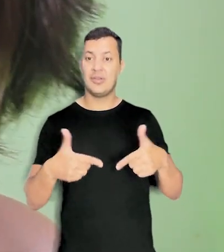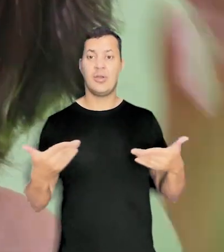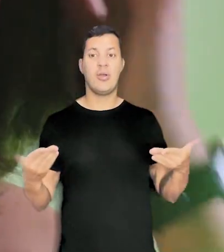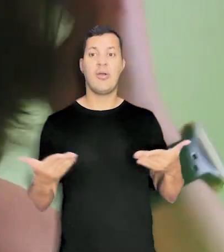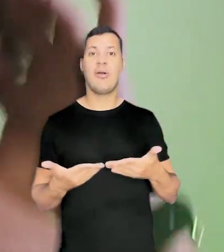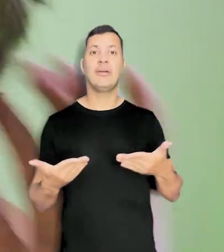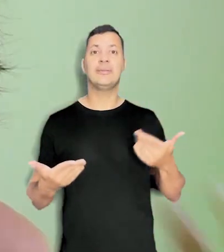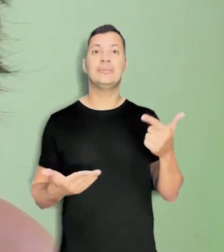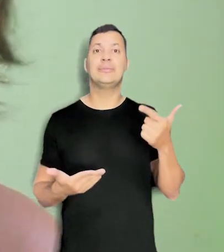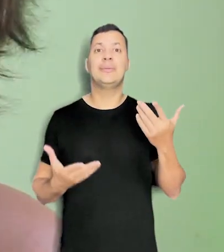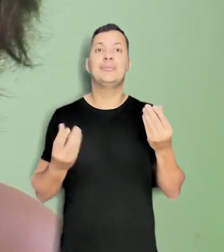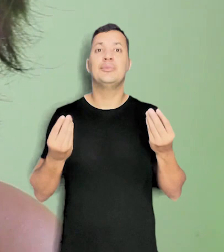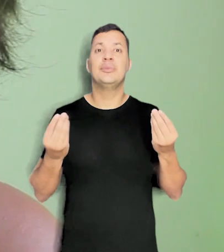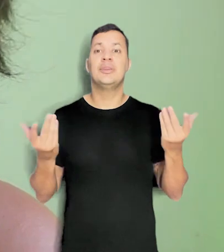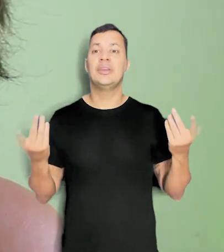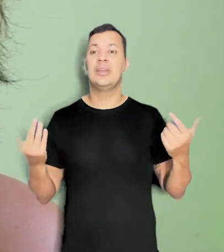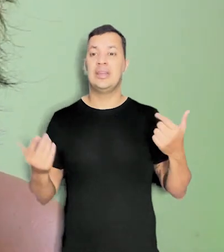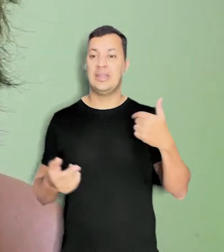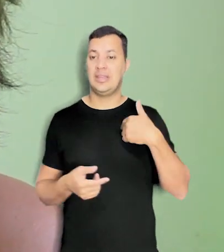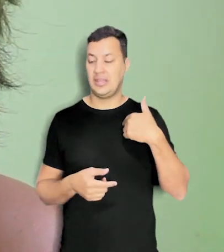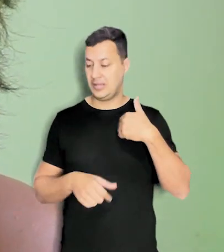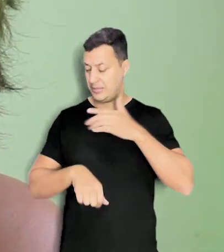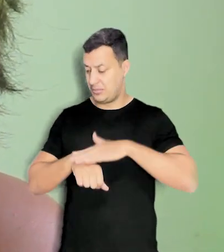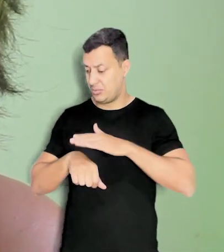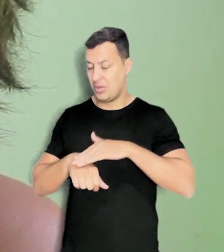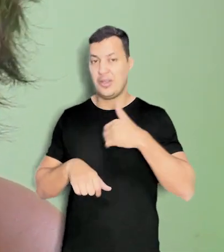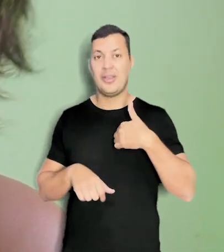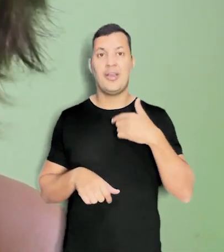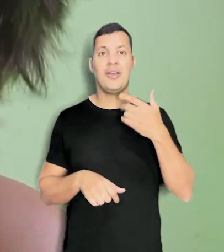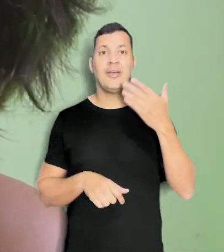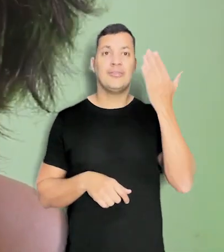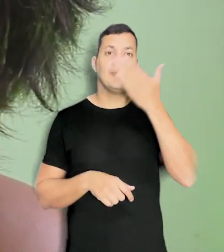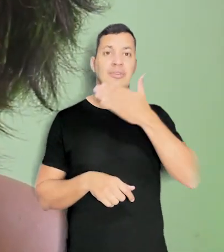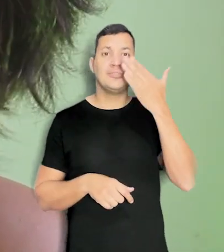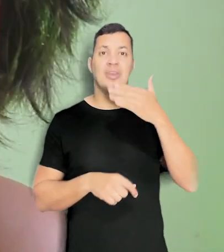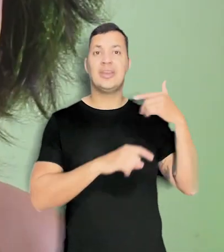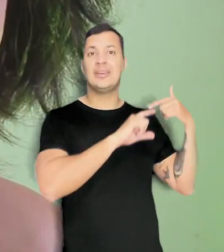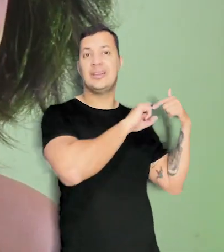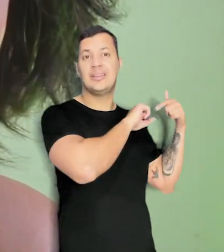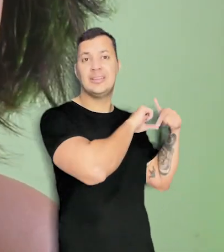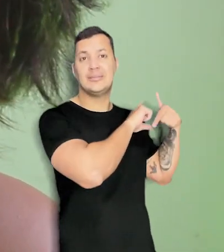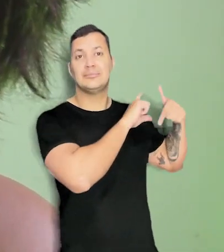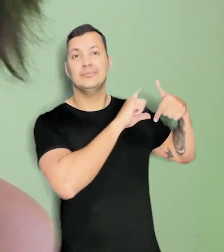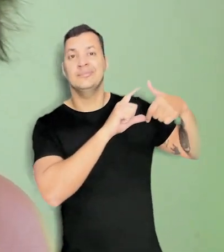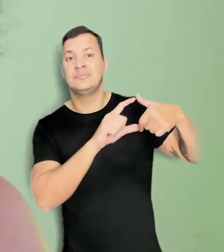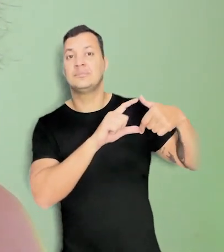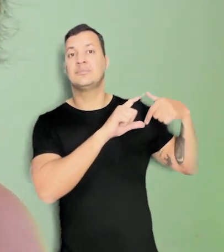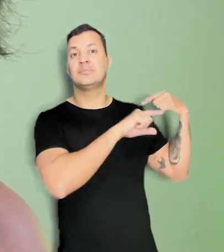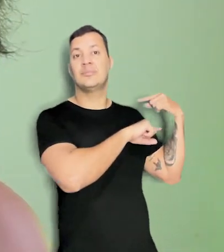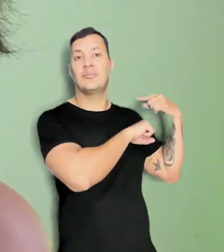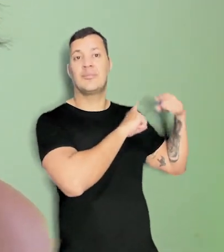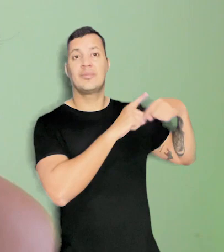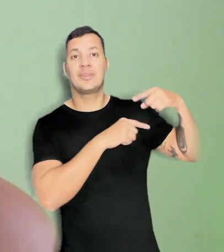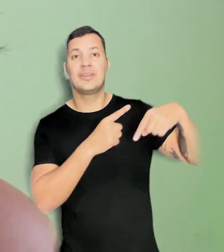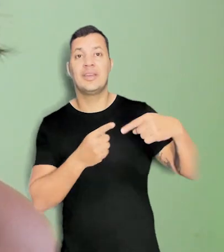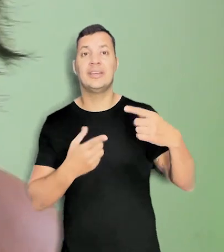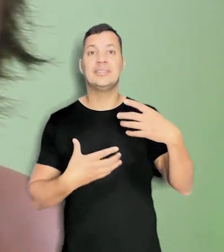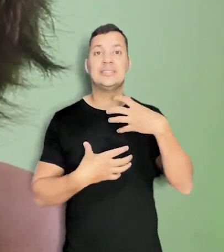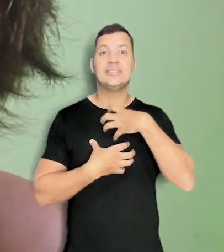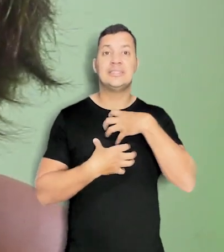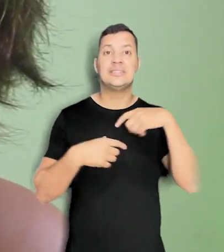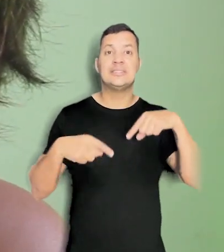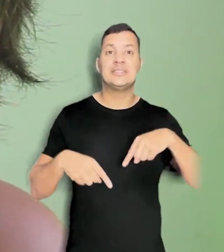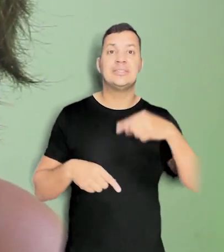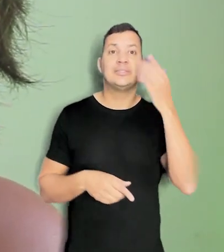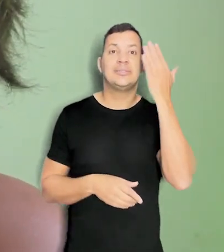gente não tem muito, assim, eu pelo menos não vejo a ancestralidade que existe aqui, que eu sinto aqui. A gente não